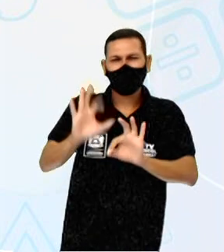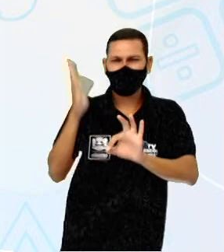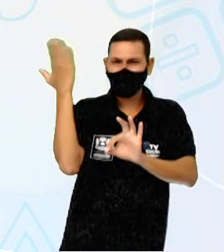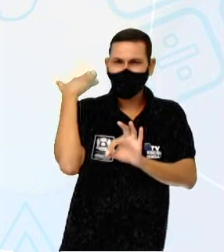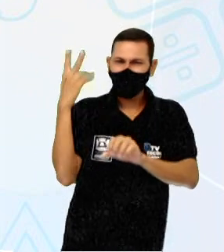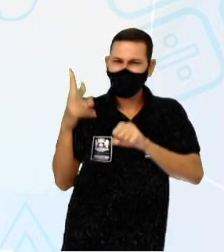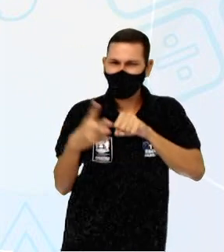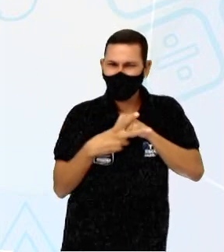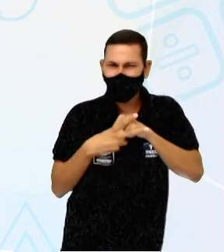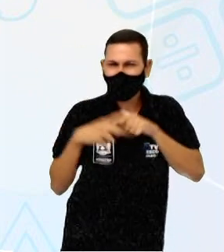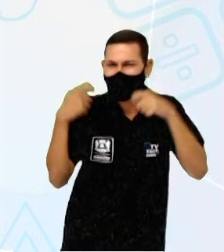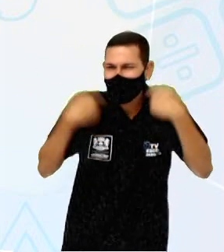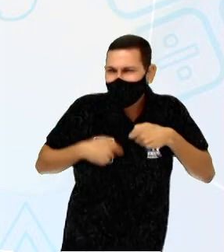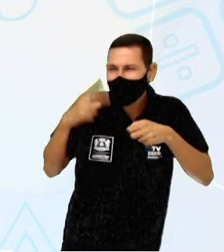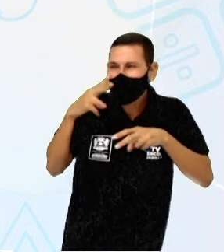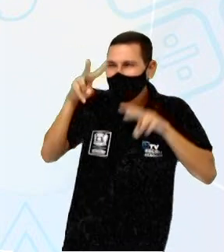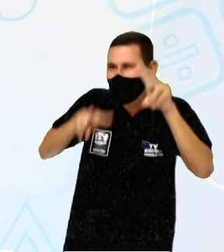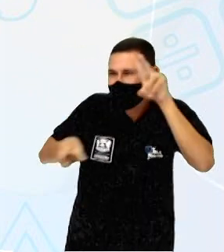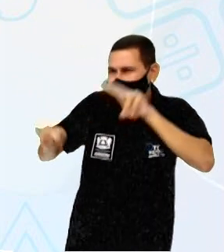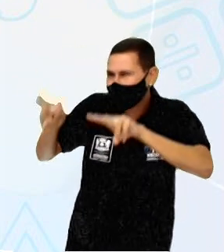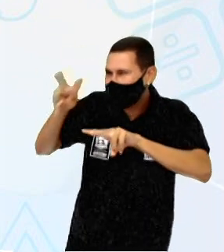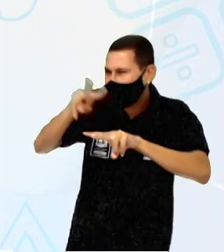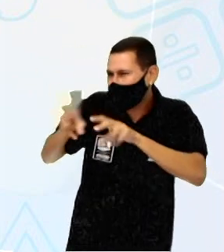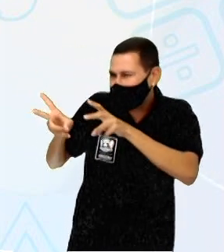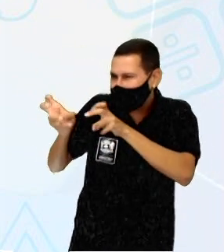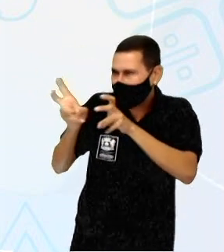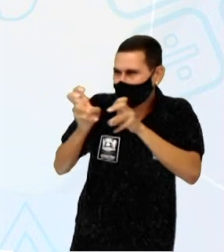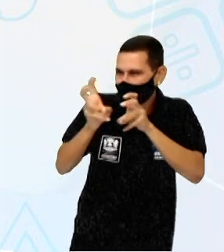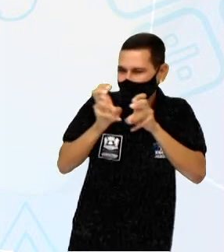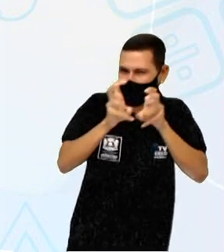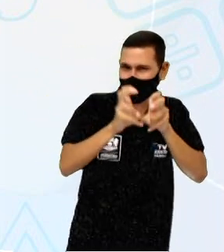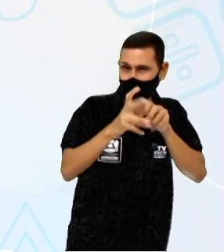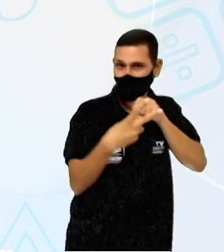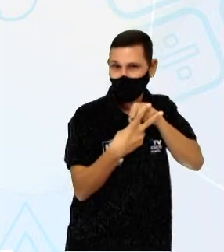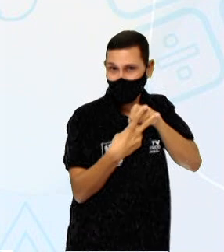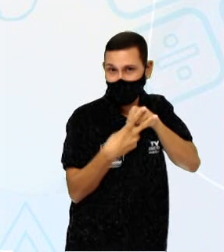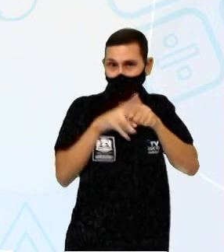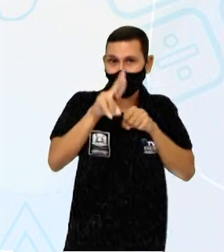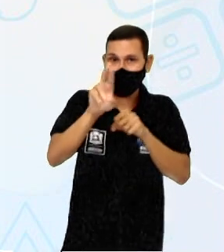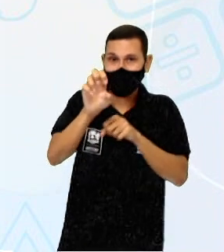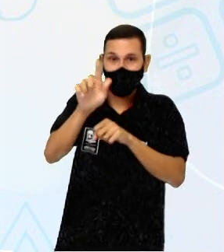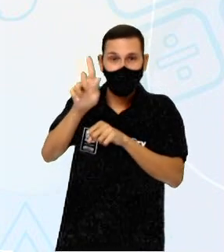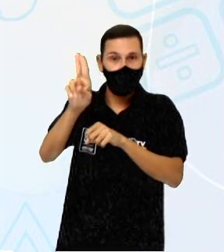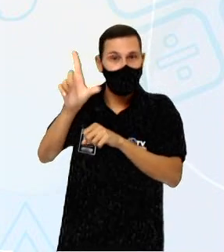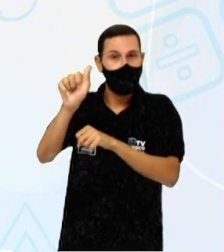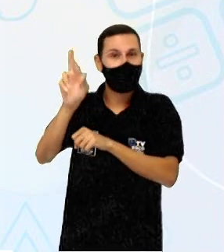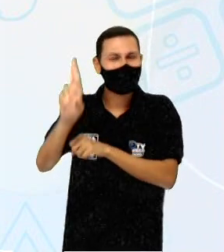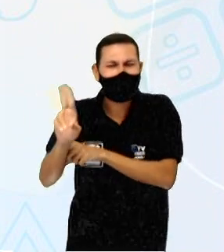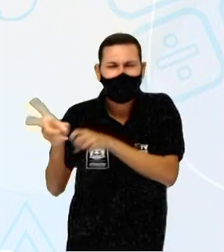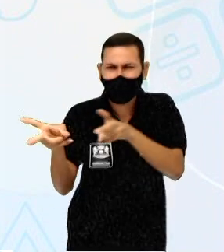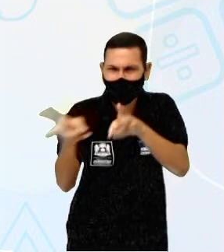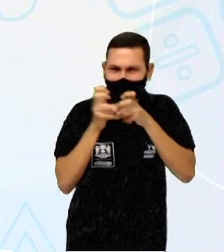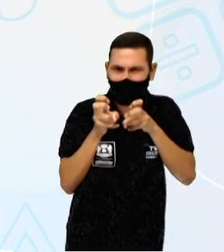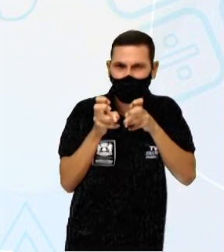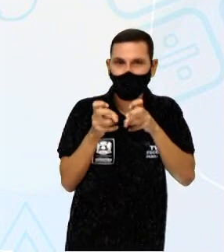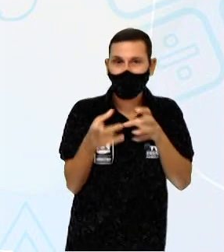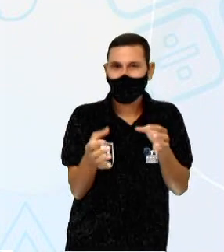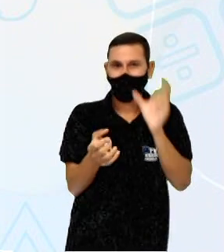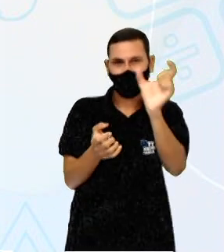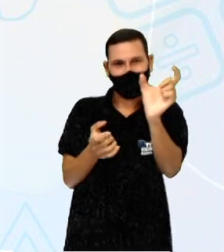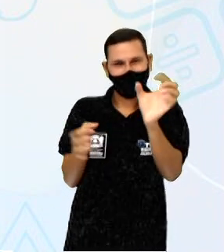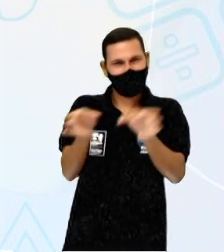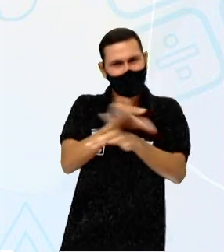algumas observações. Veja algumas delas, né? Os verbos regulares, que é o que a gente está vendo agora, que terminam em Y